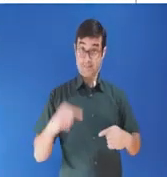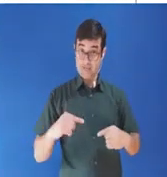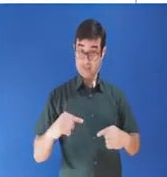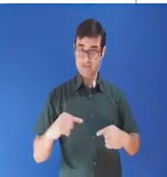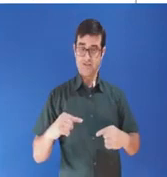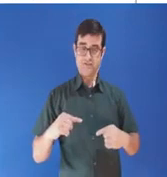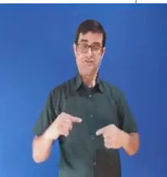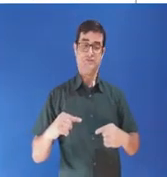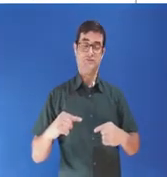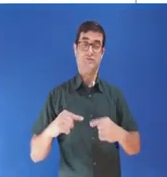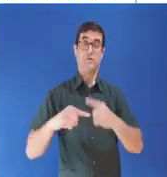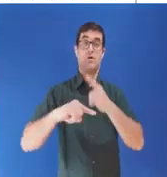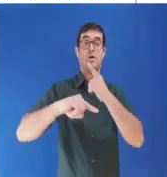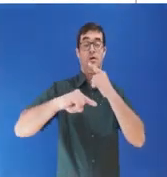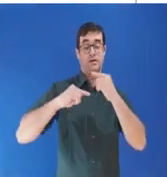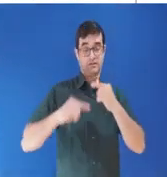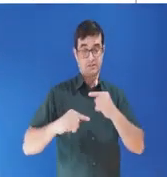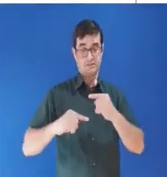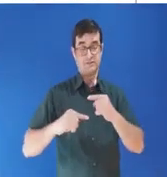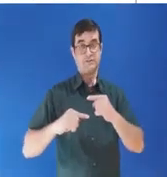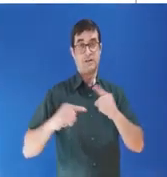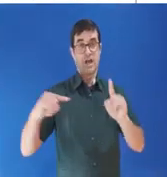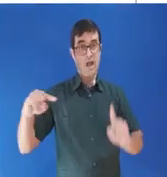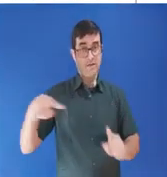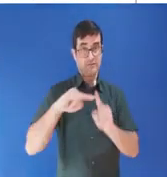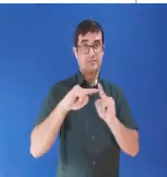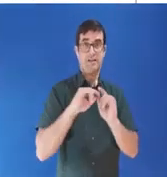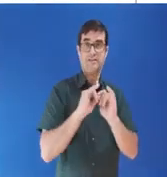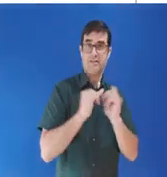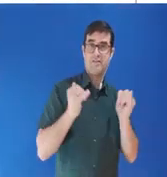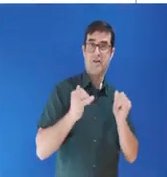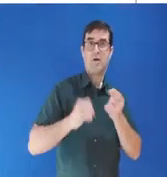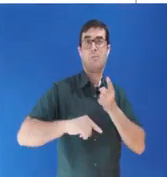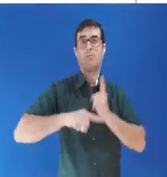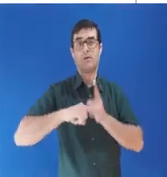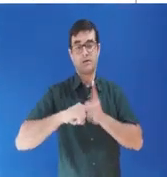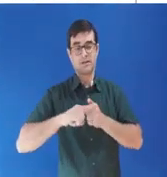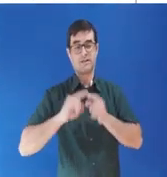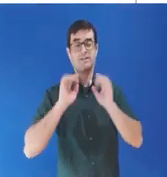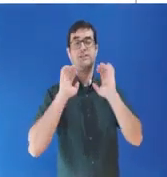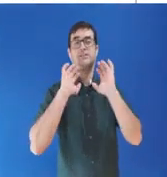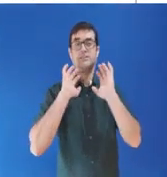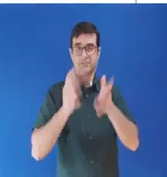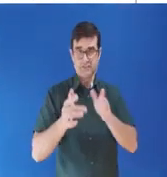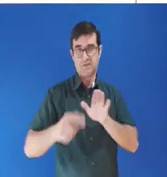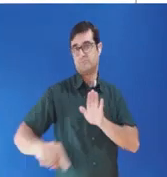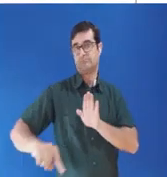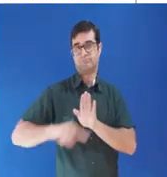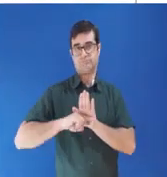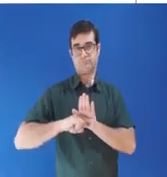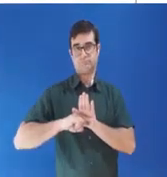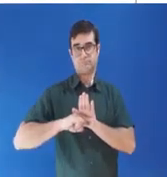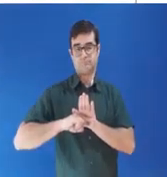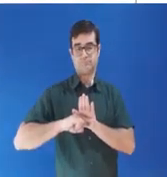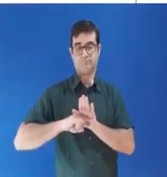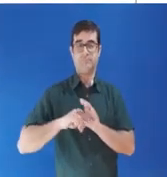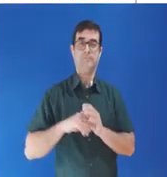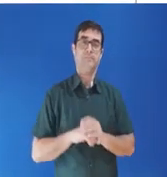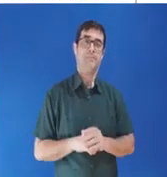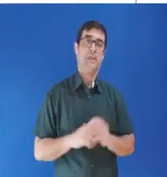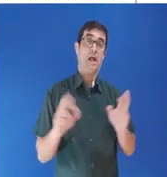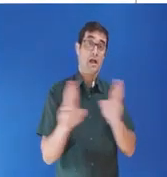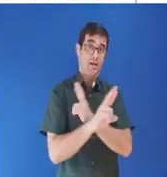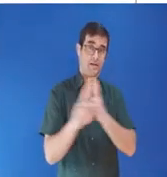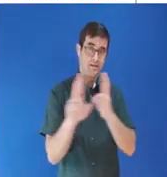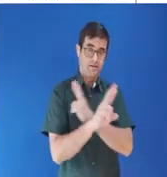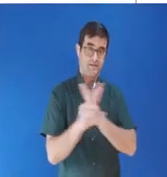negativa, ou seja, ele deixa de ter afinidade eletrônica, justamente porque ele já é uma espécie negativa. Como a relação